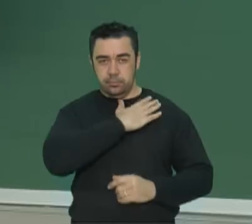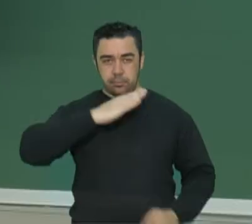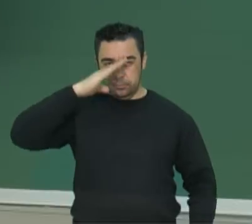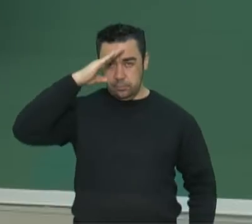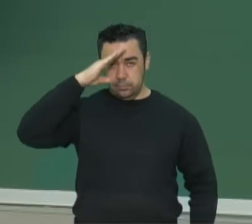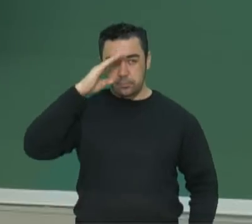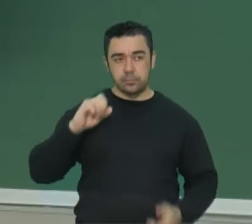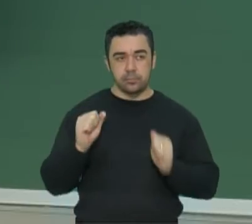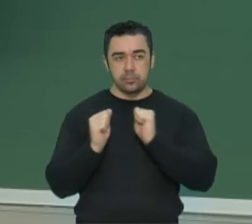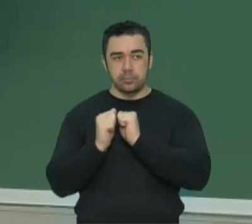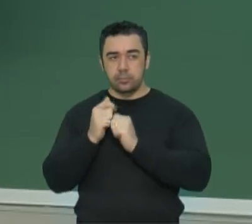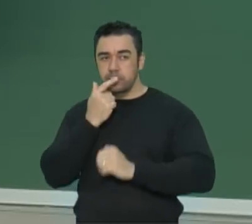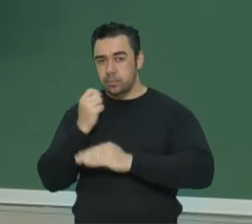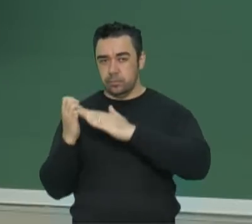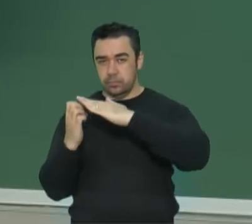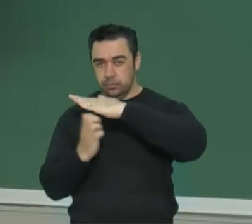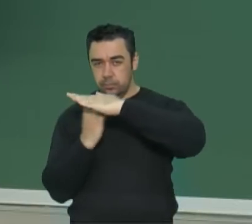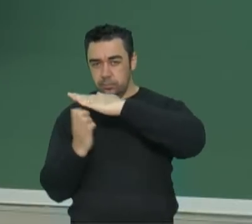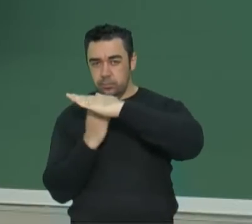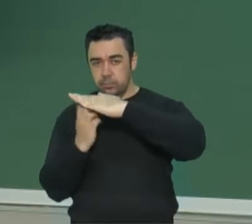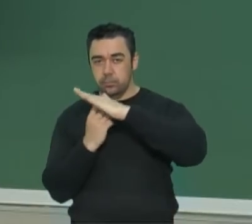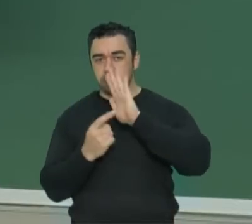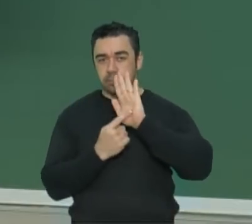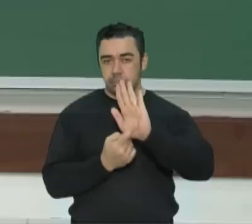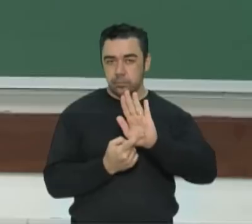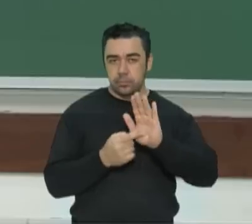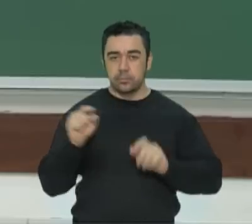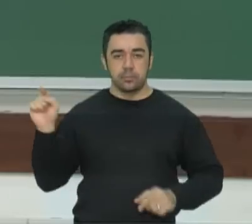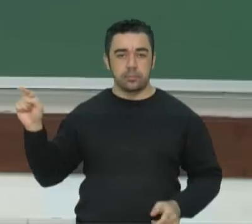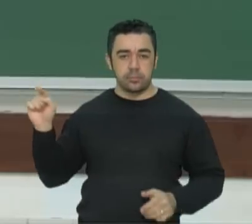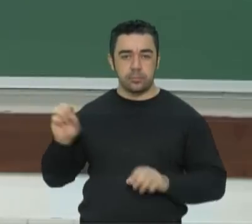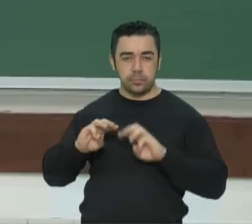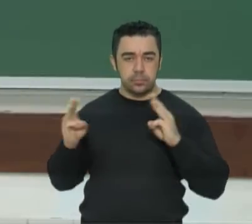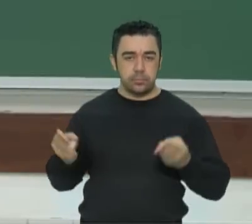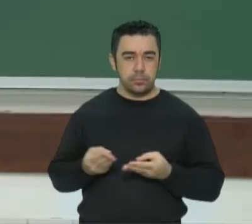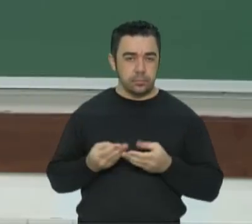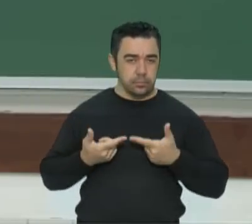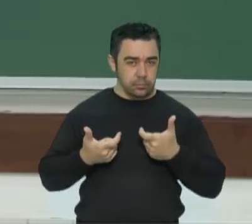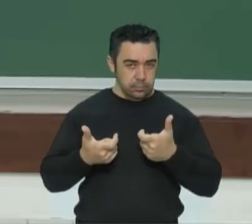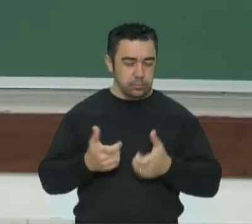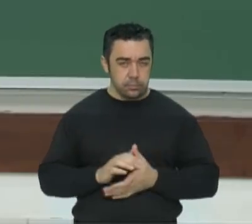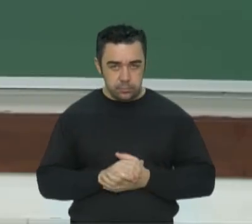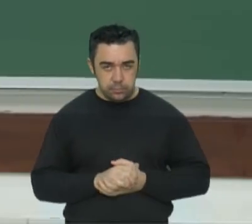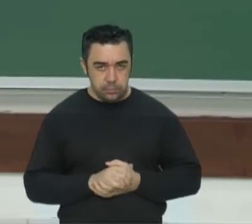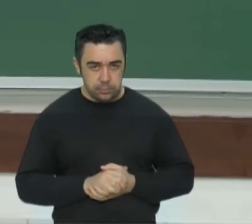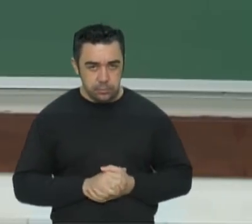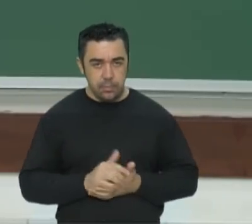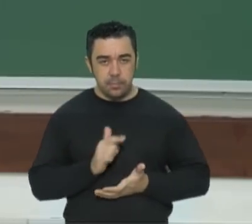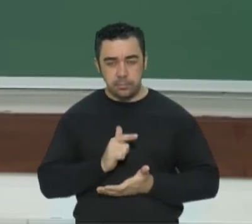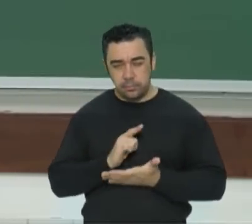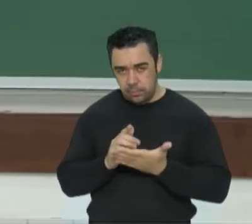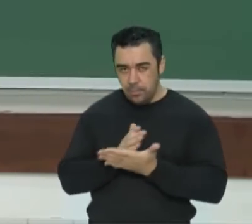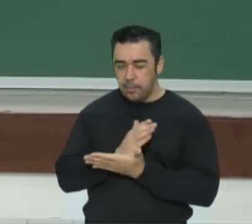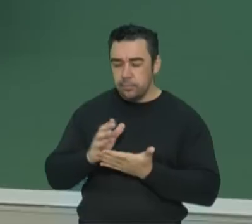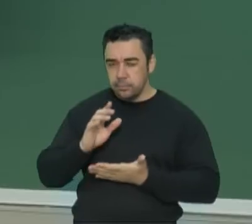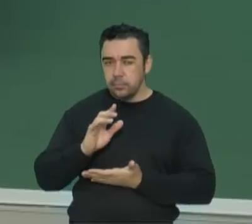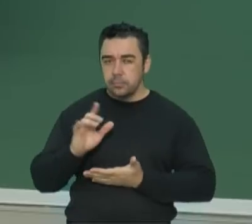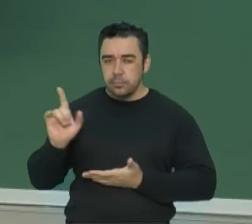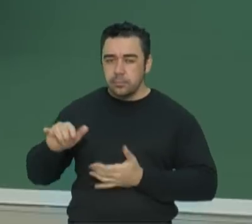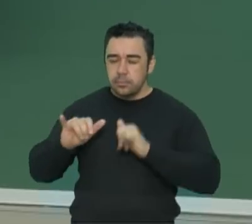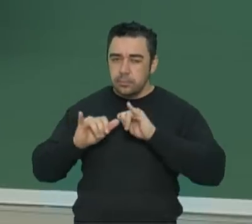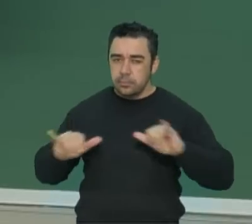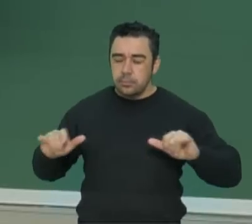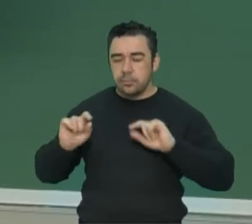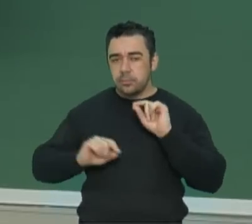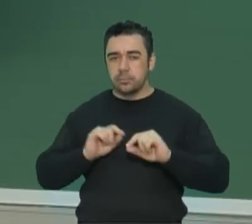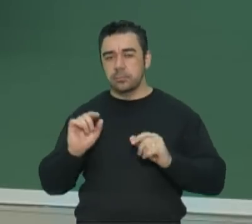empresário, alguém de terno, apontando para um mapa de guerra. Então você tem essa ideia de plantar